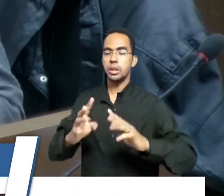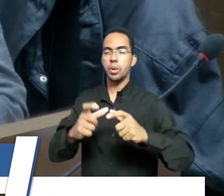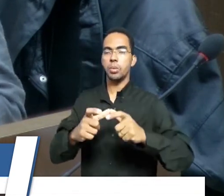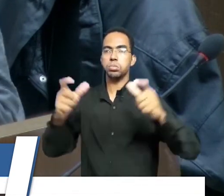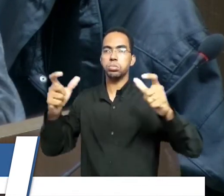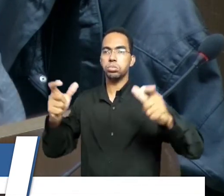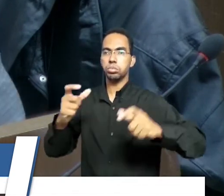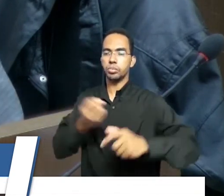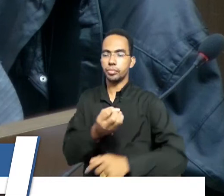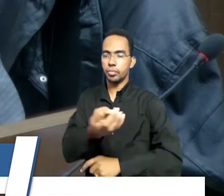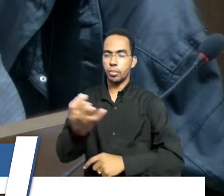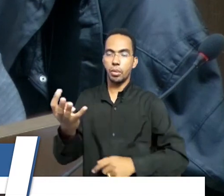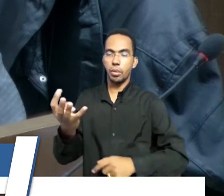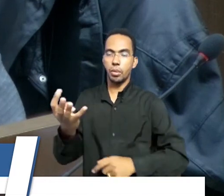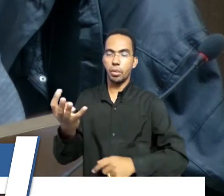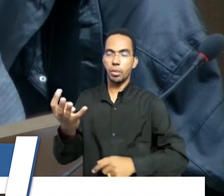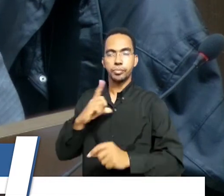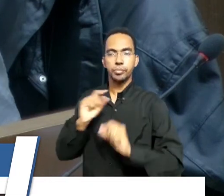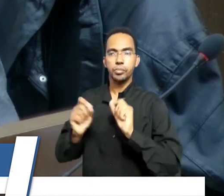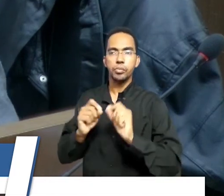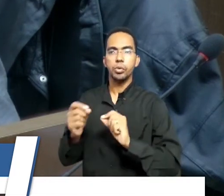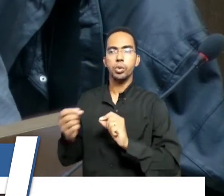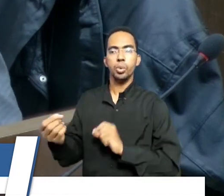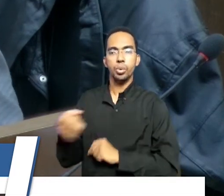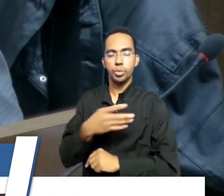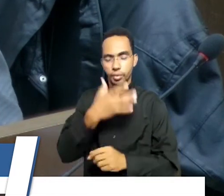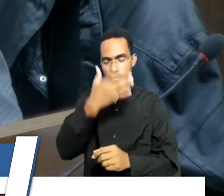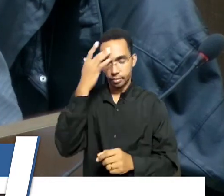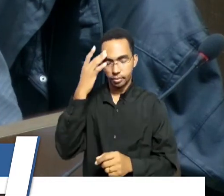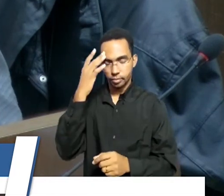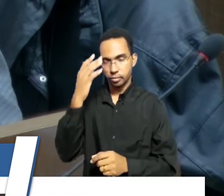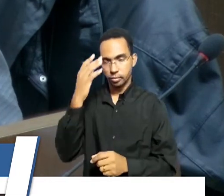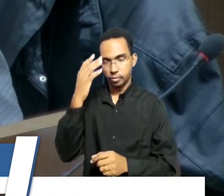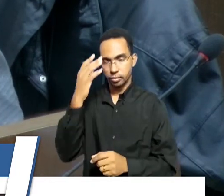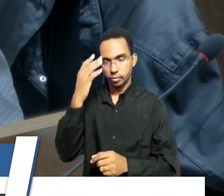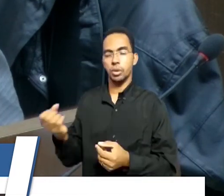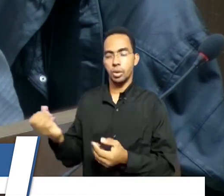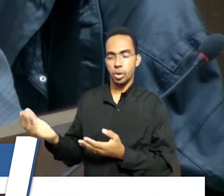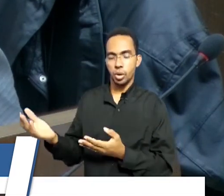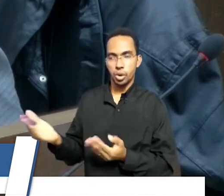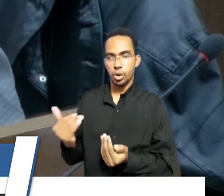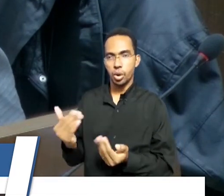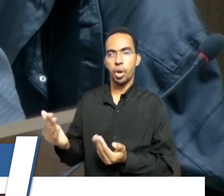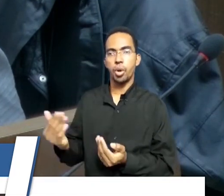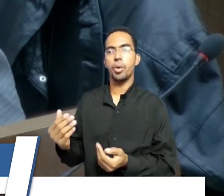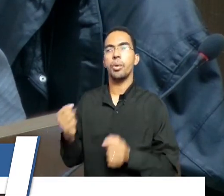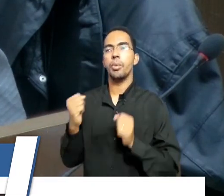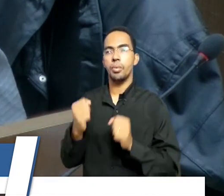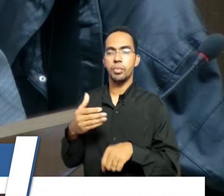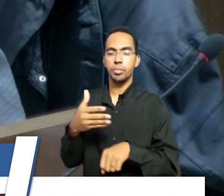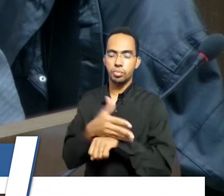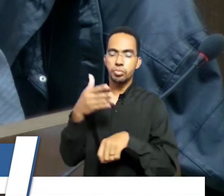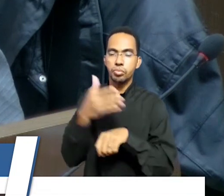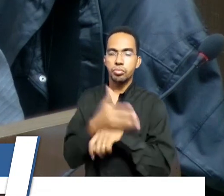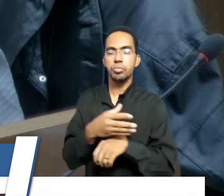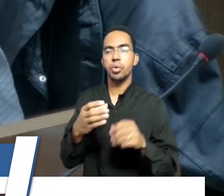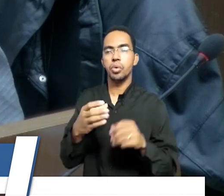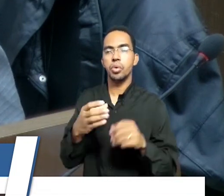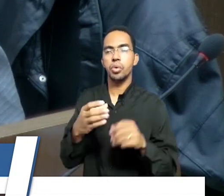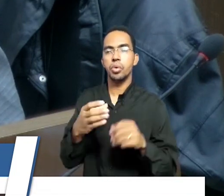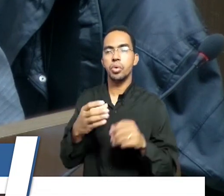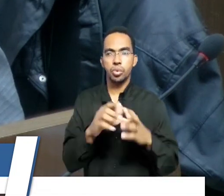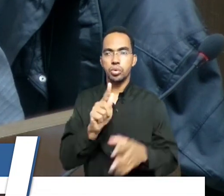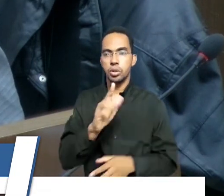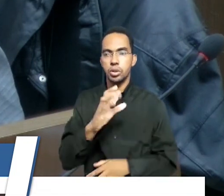essas novas pessoas, sangue novo, pessoas novas, para poderem fazer parte aí do quadro da Guarda Municipal. Então, assim, fica aqui também o apoio